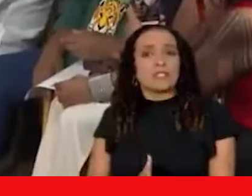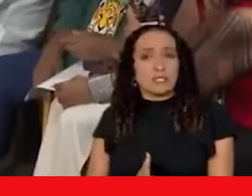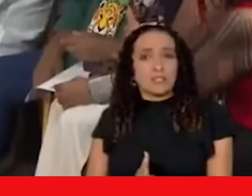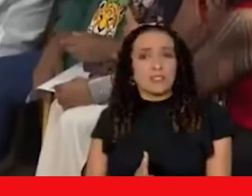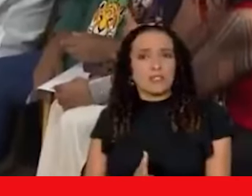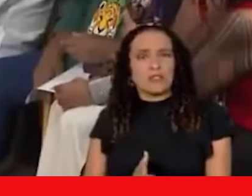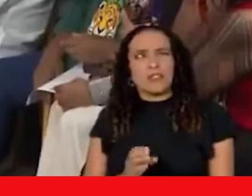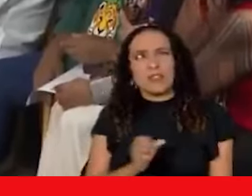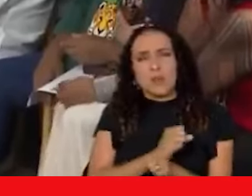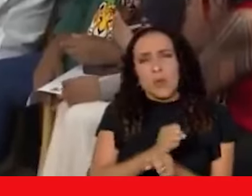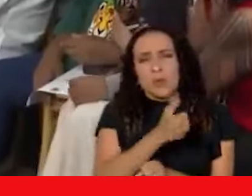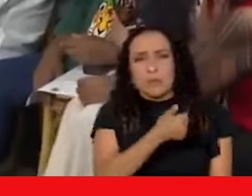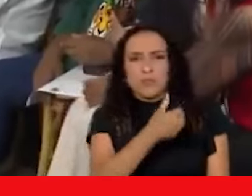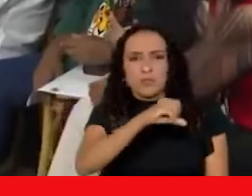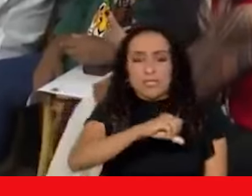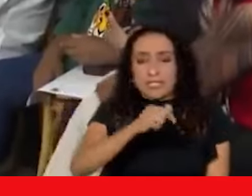em